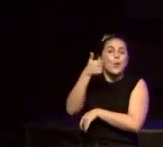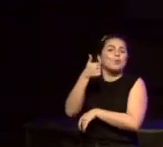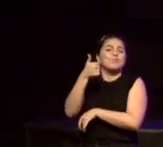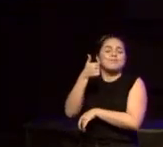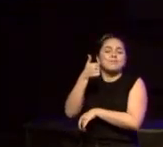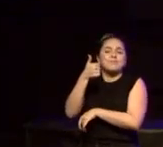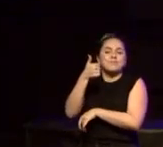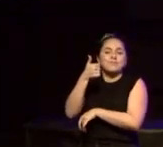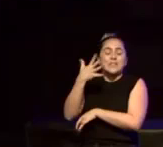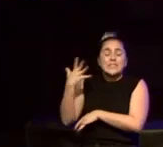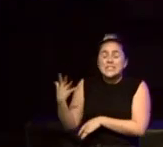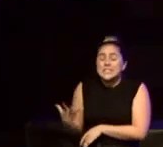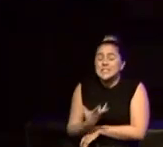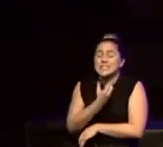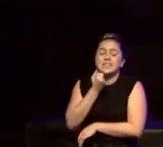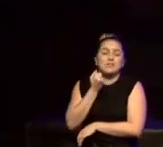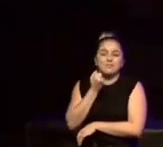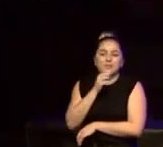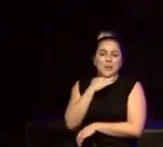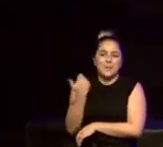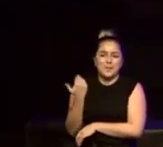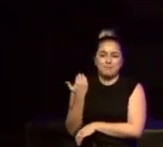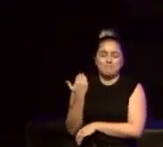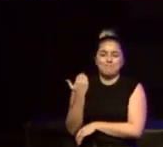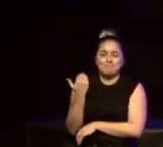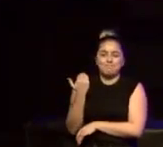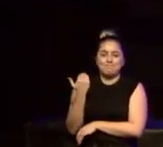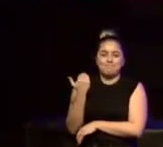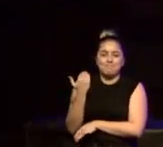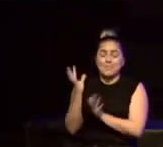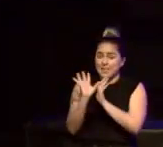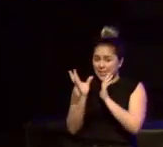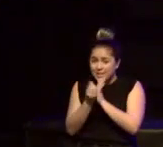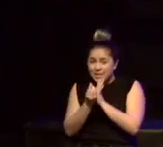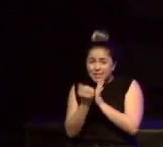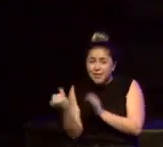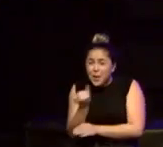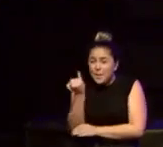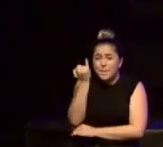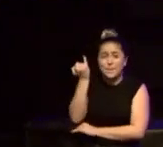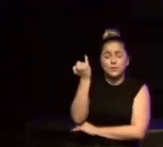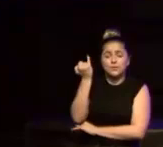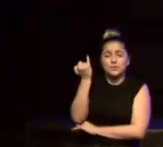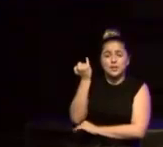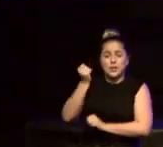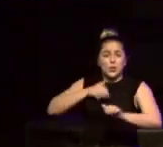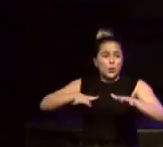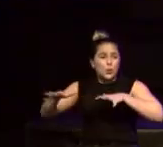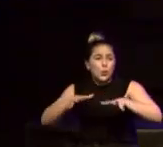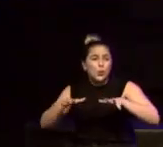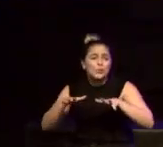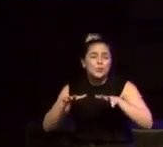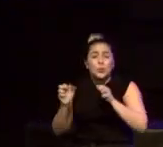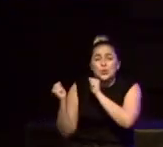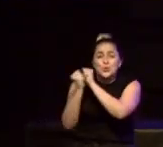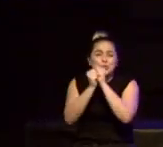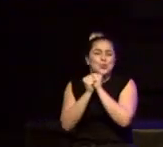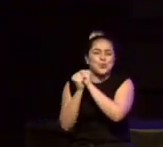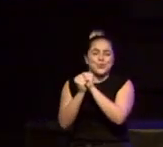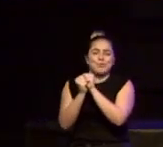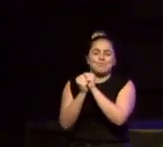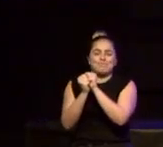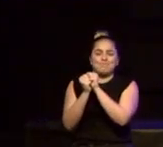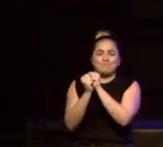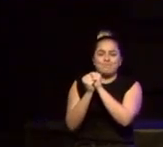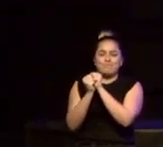foi literalmente salvo da morte. A igreja é importante, a igreja é essencial, o ajuntamento é fundamental. De vez em quando